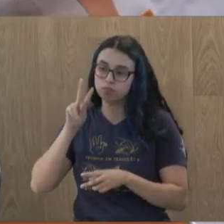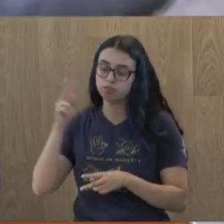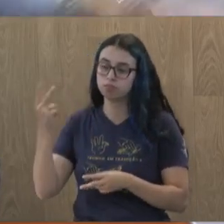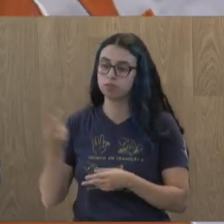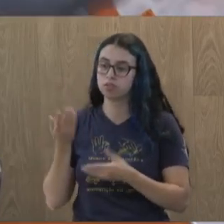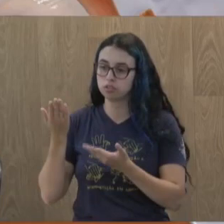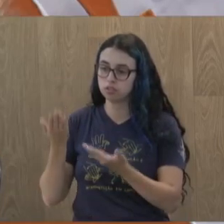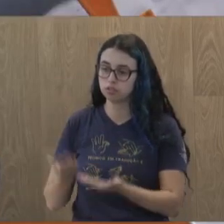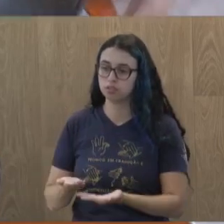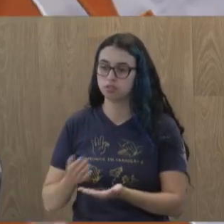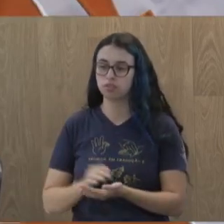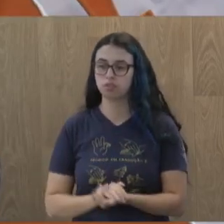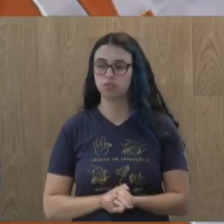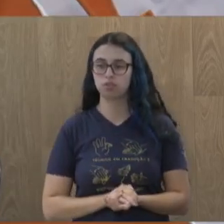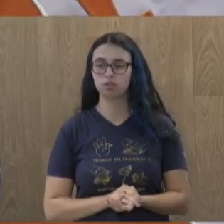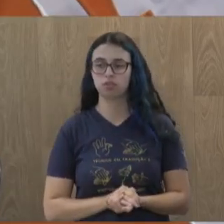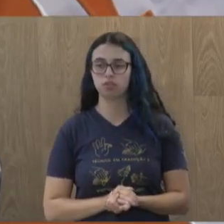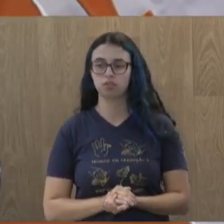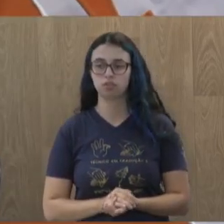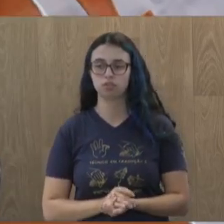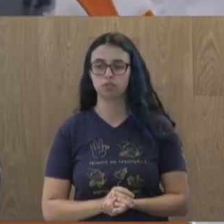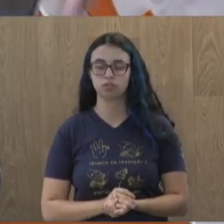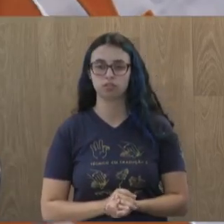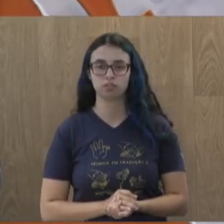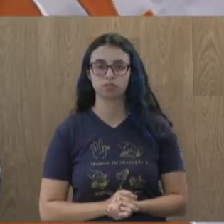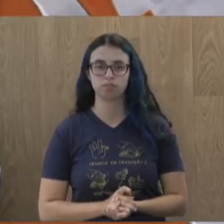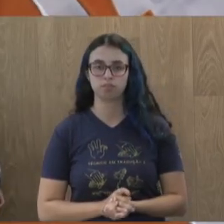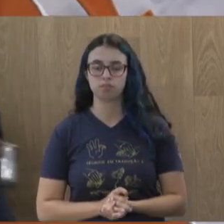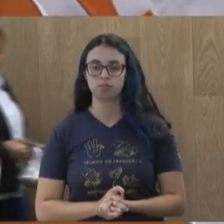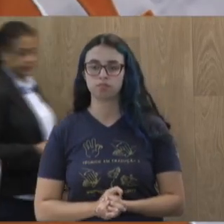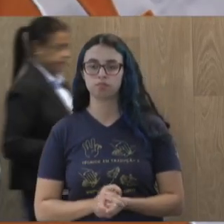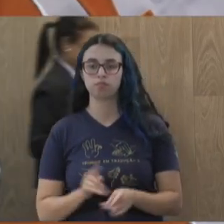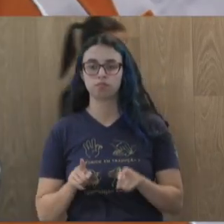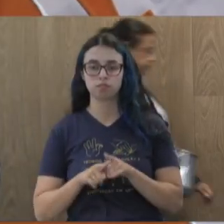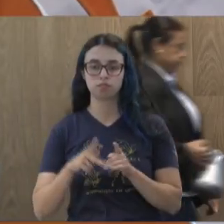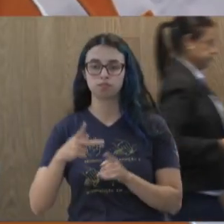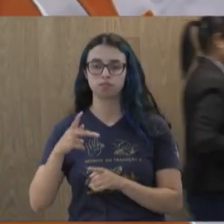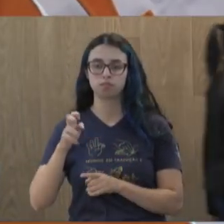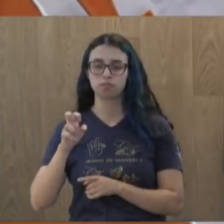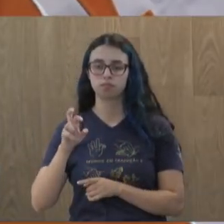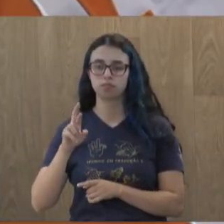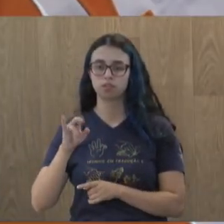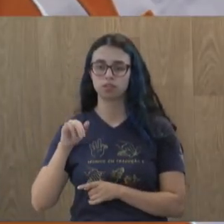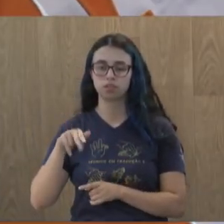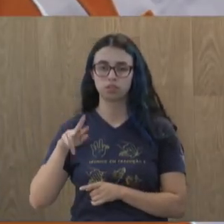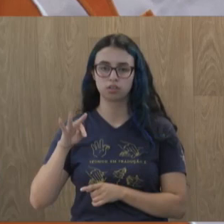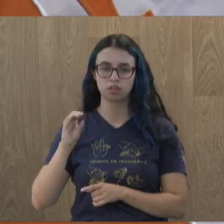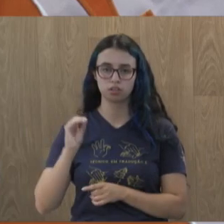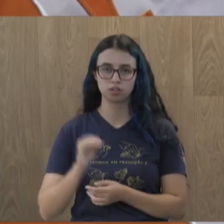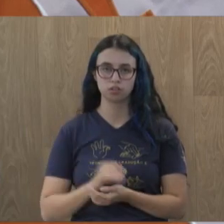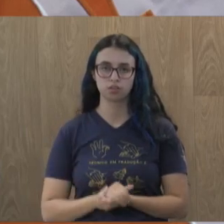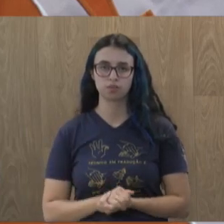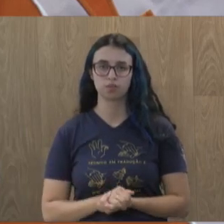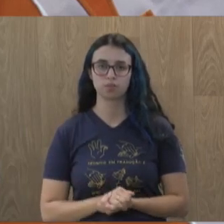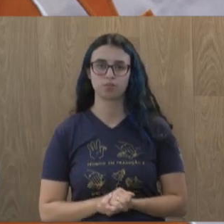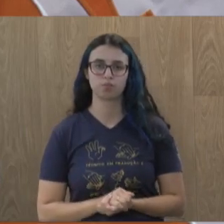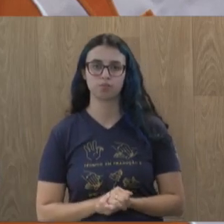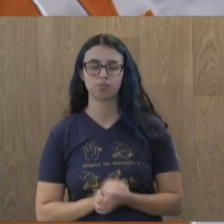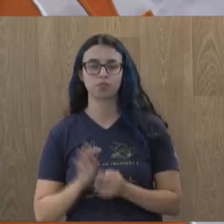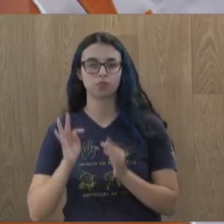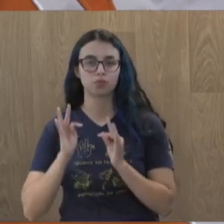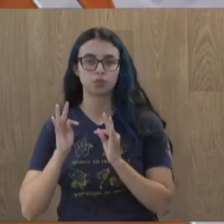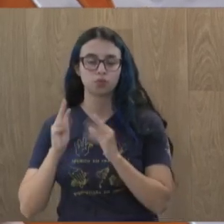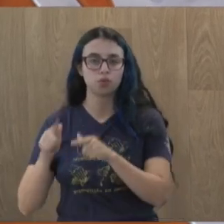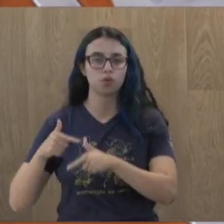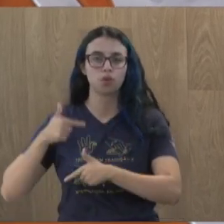Wesley, doidão, pá, gosta do seu jeito, irmão. Até o Periquito Beleza, que chegou aí agora, começando. Tá todo mundo